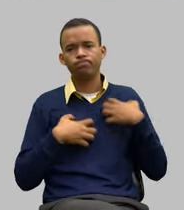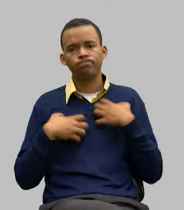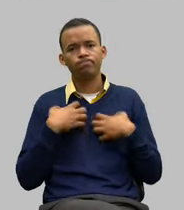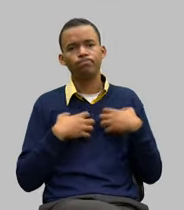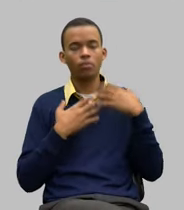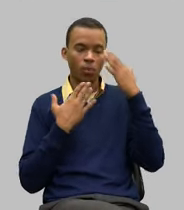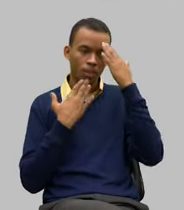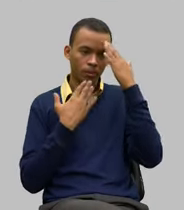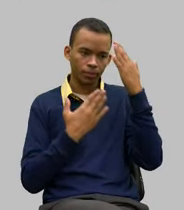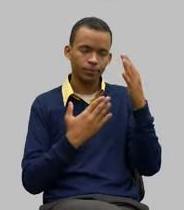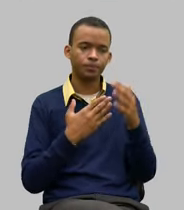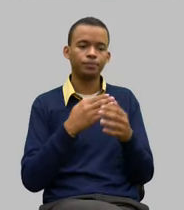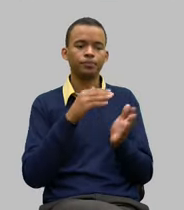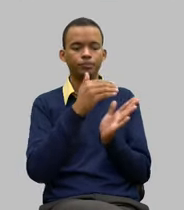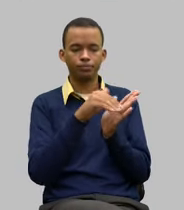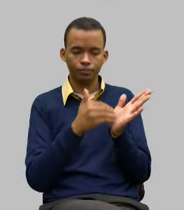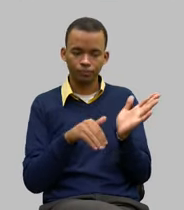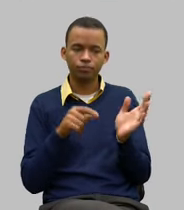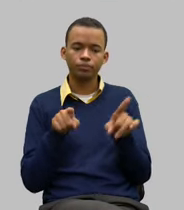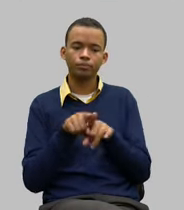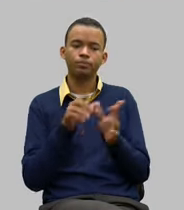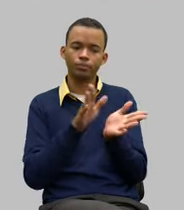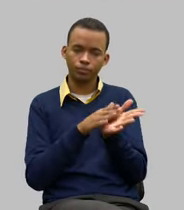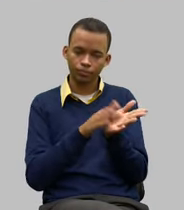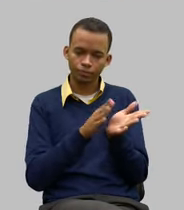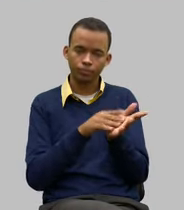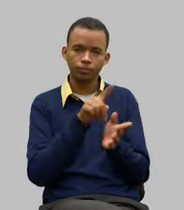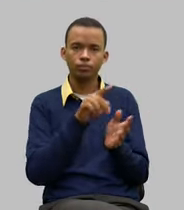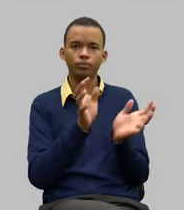Parabéns toda a sua equipe Conte conosco